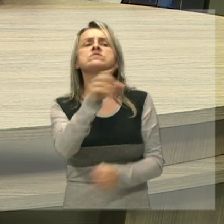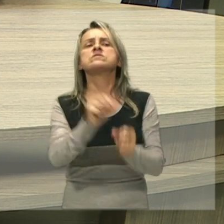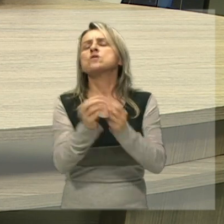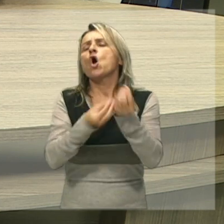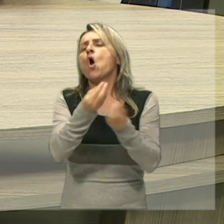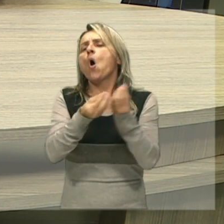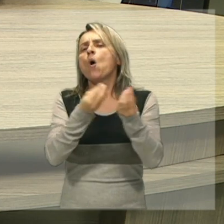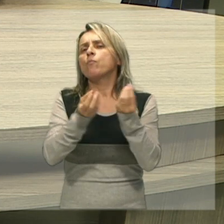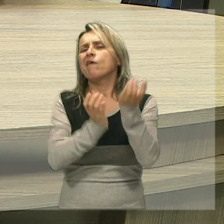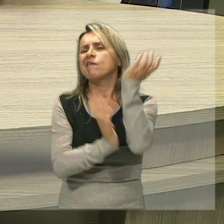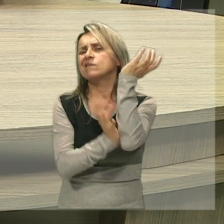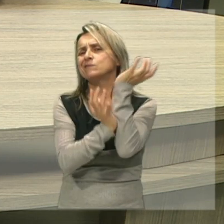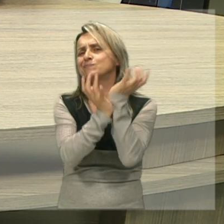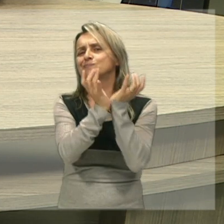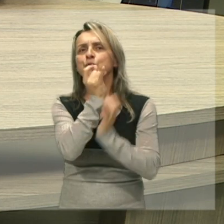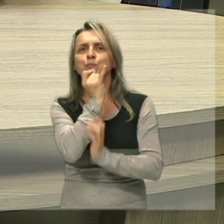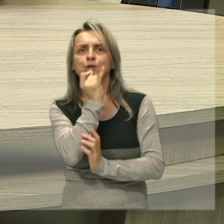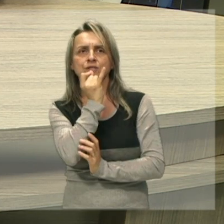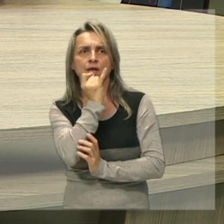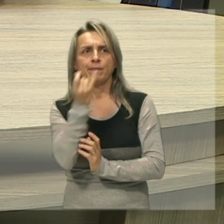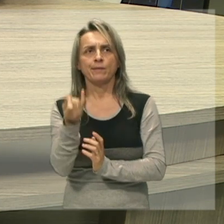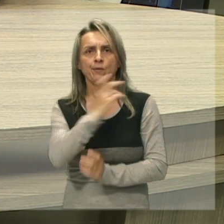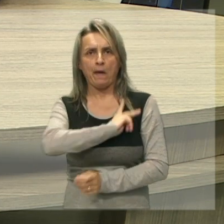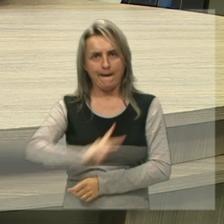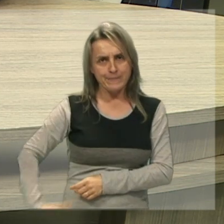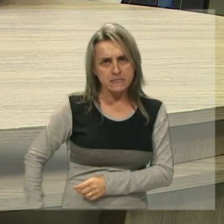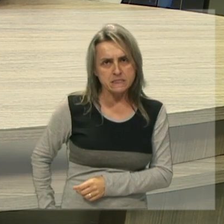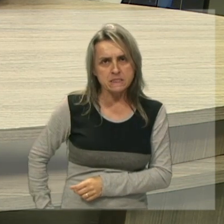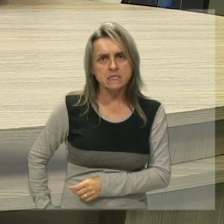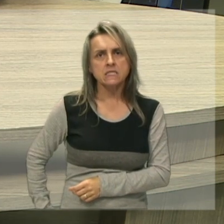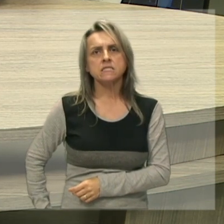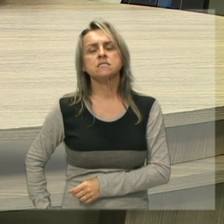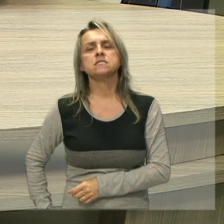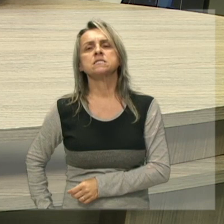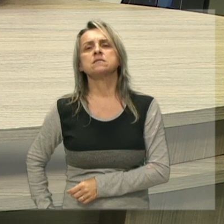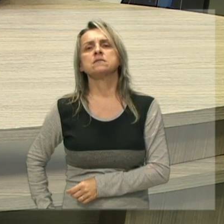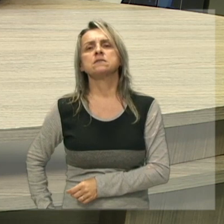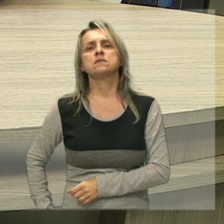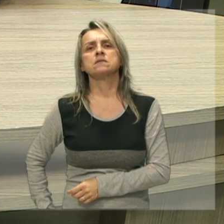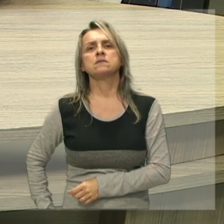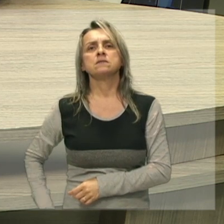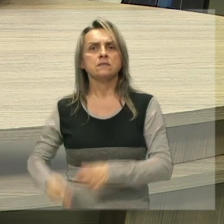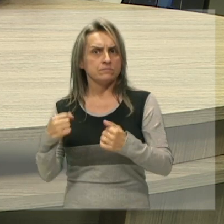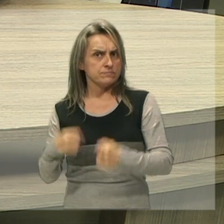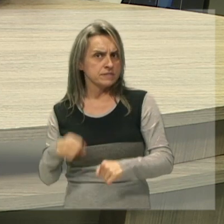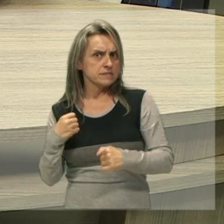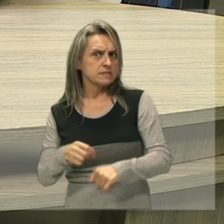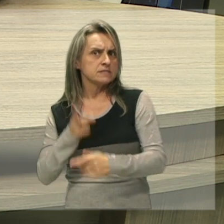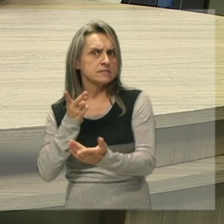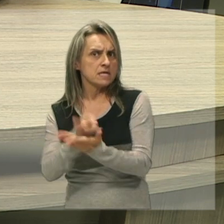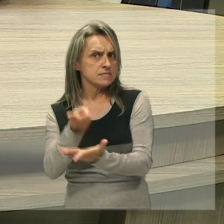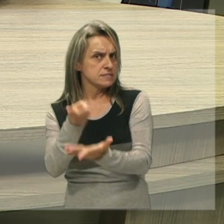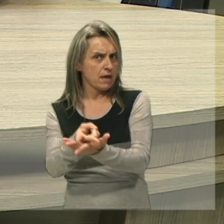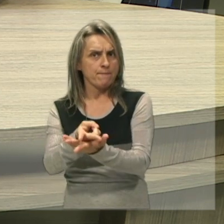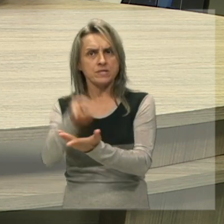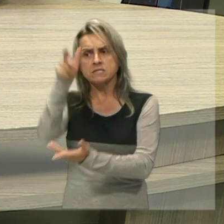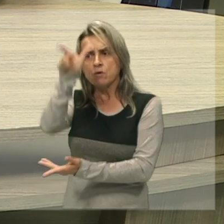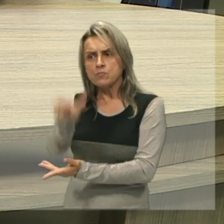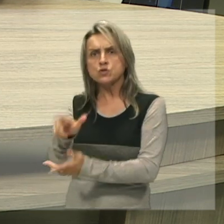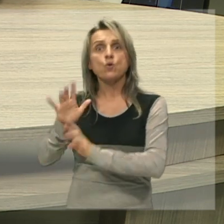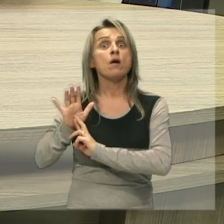tem que recair sobre uma pessoa que seja representante da sociedade civil, ou não? É porque tem